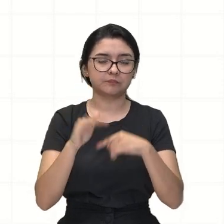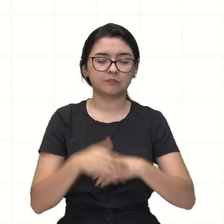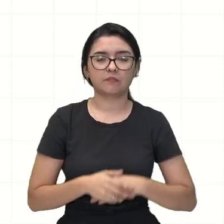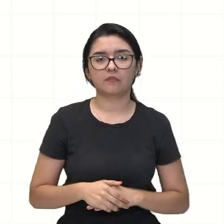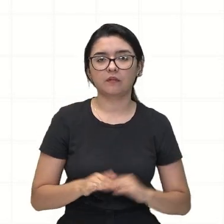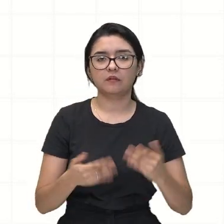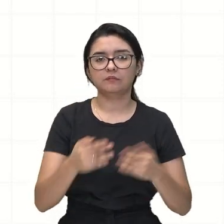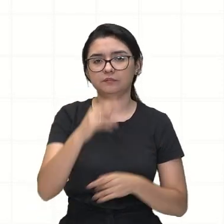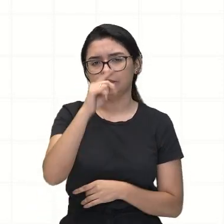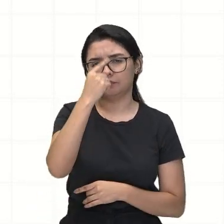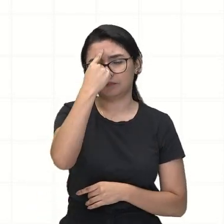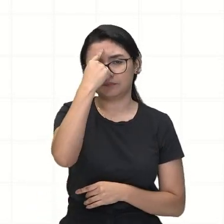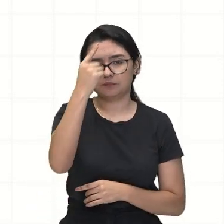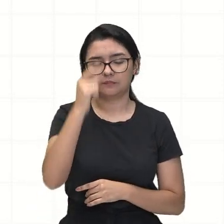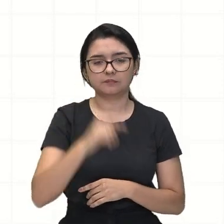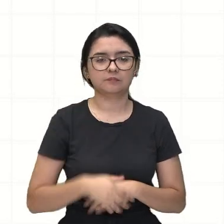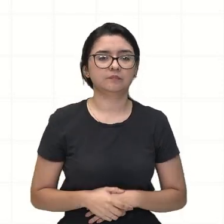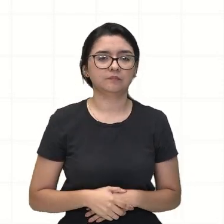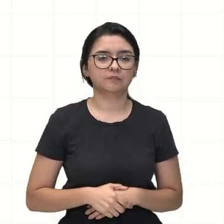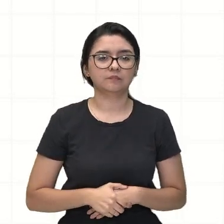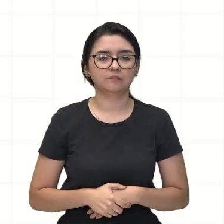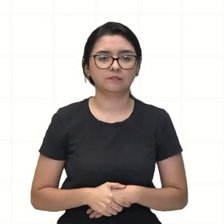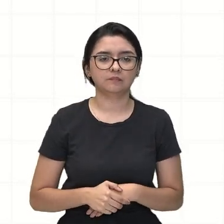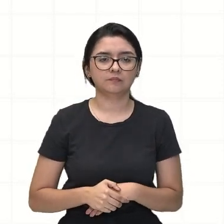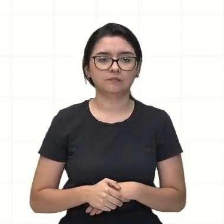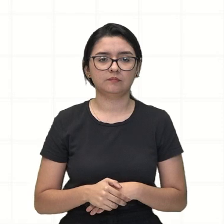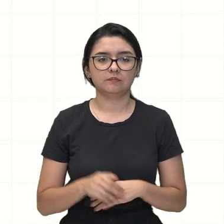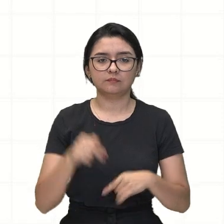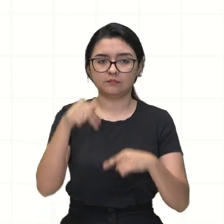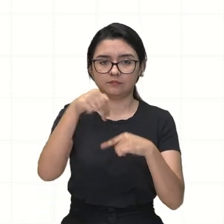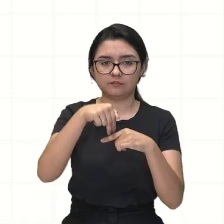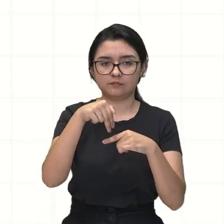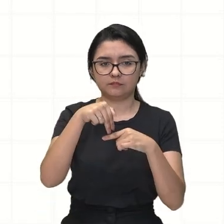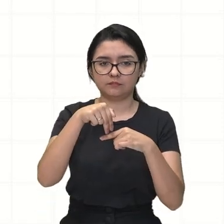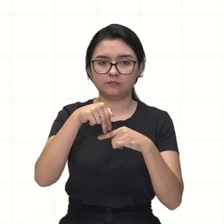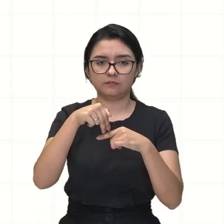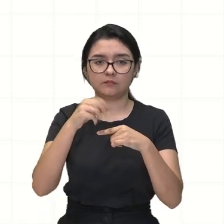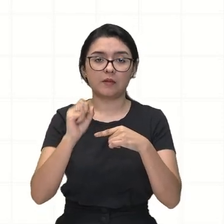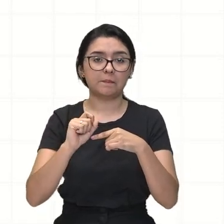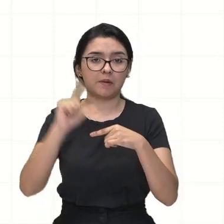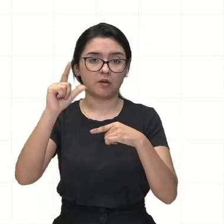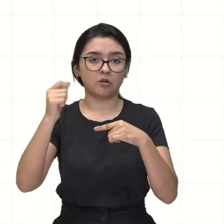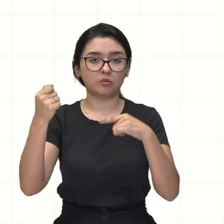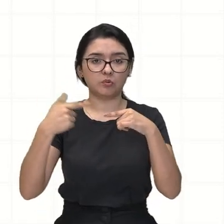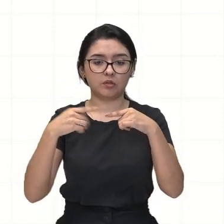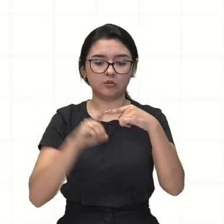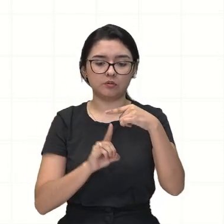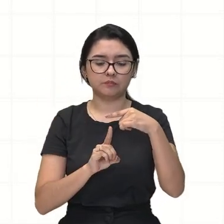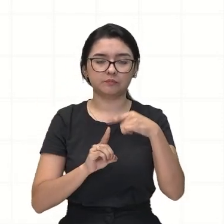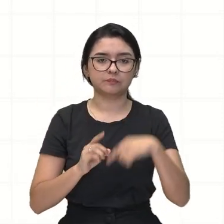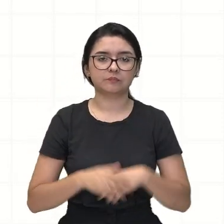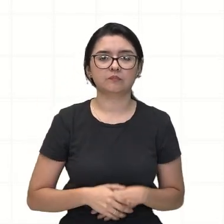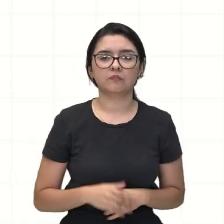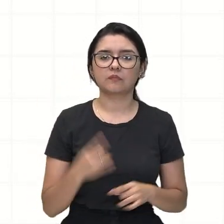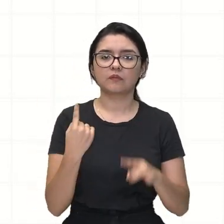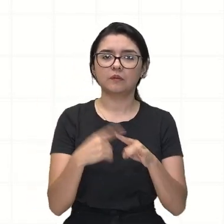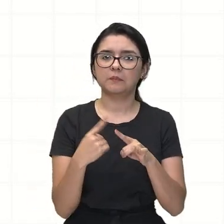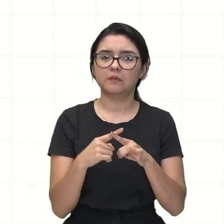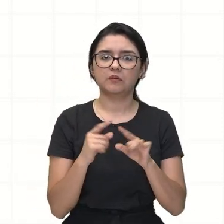assim, uma fração imprópria é aquela em que o numerador é maior do que o denominador. E por que,